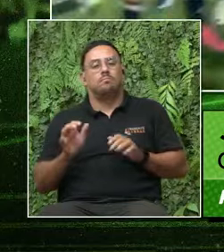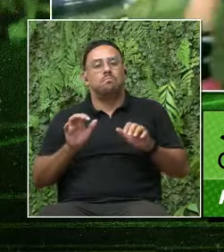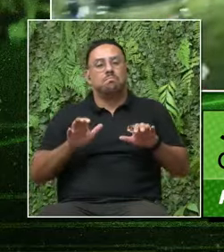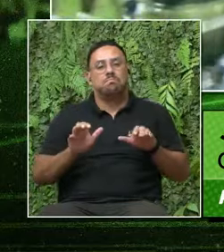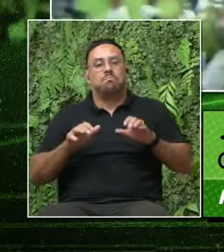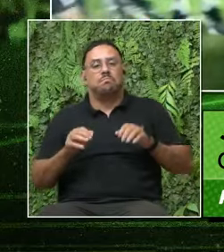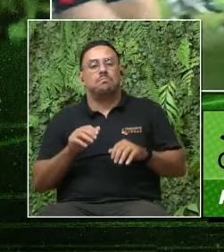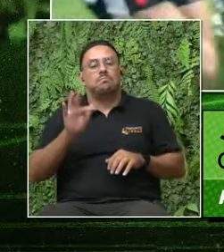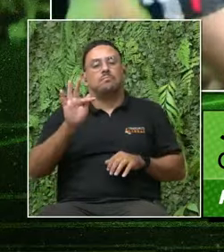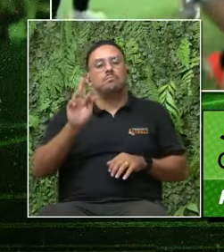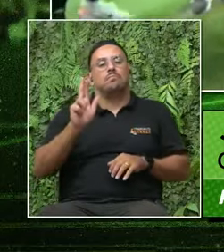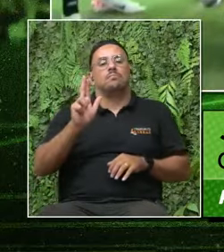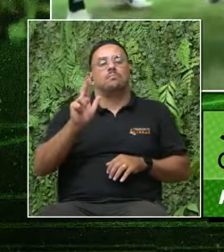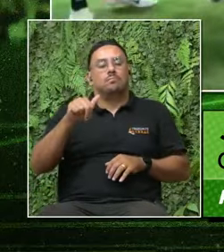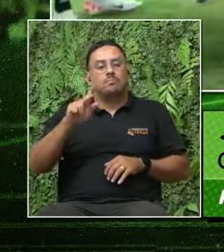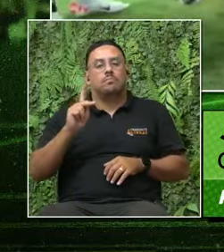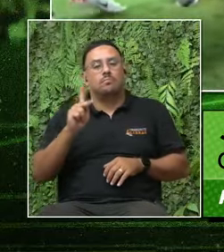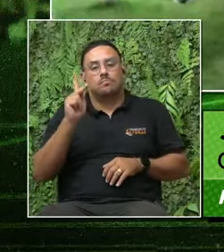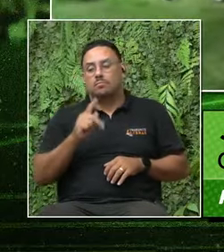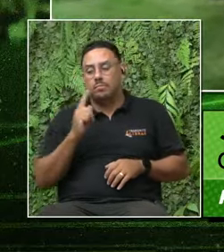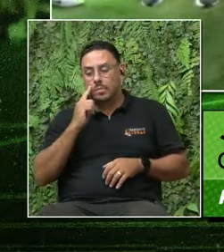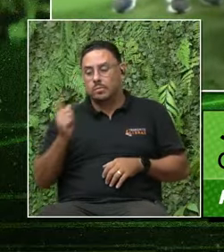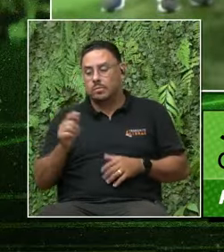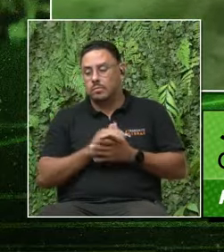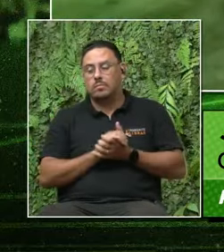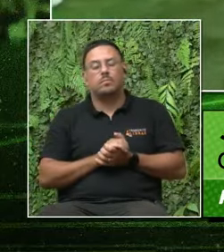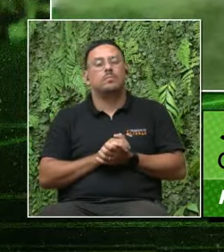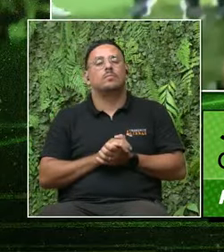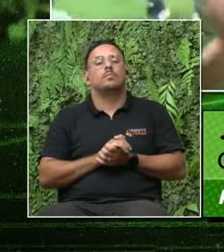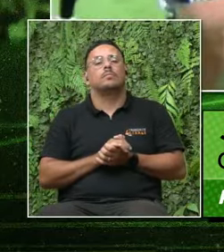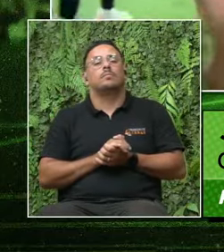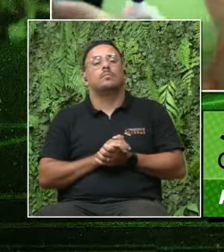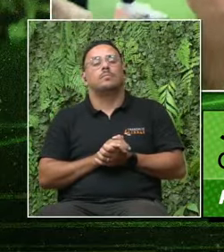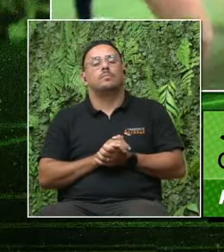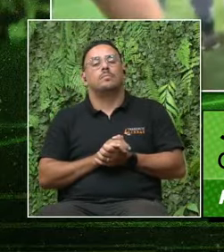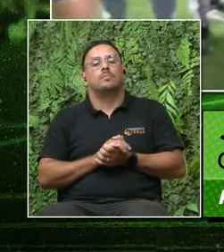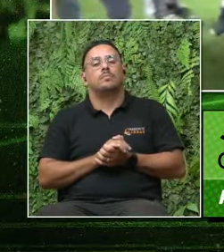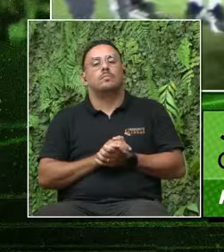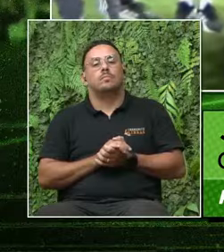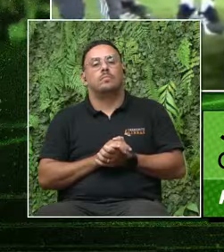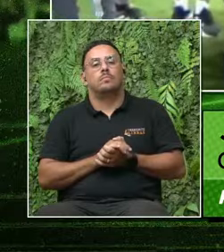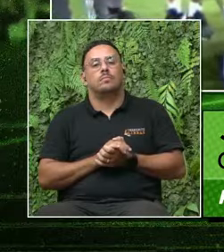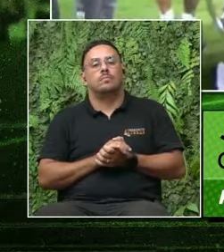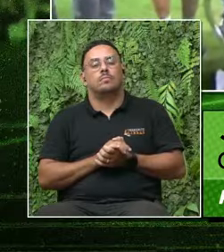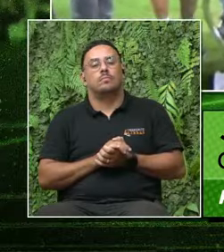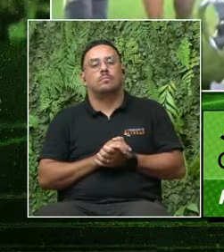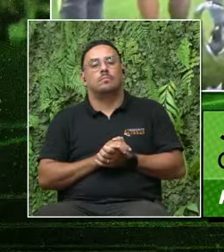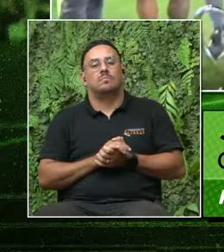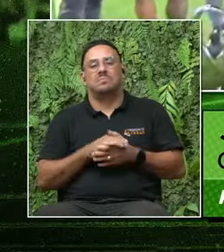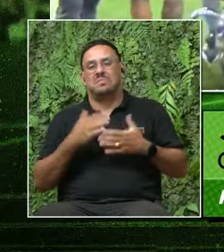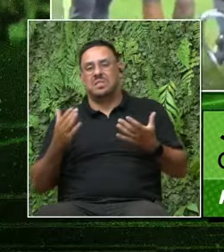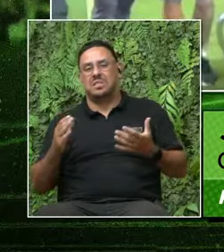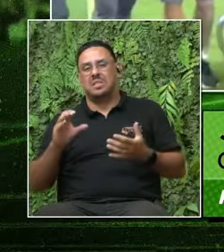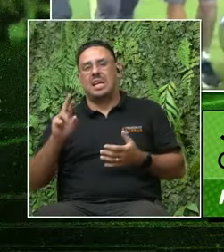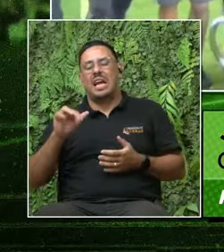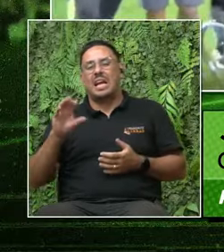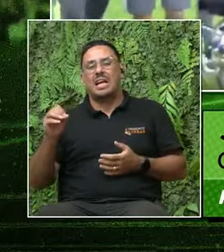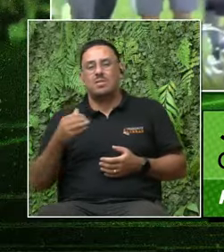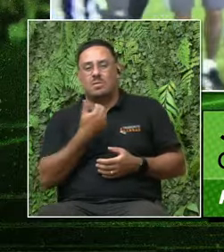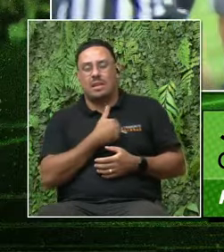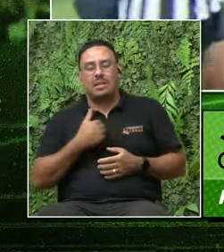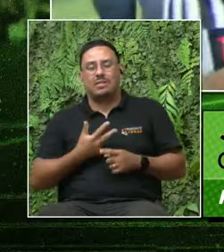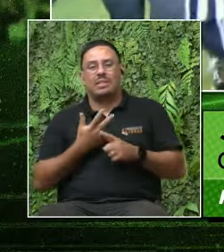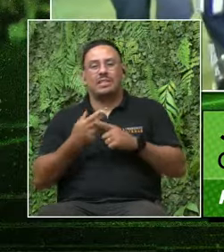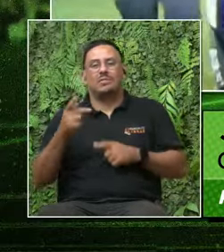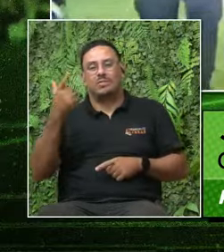rolando um funk por ali se divertindo Ai credo o galão ganhou mais uma vez ai credo o galão